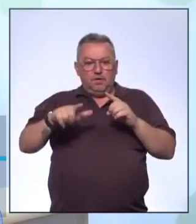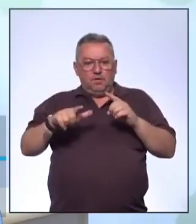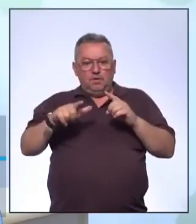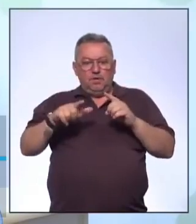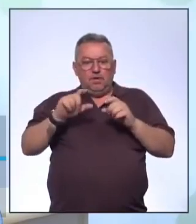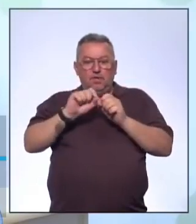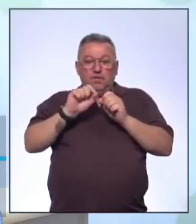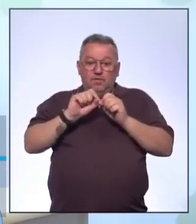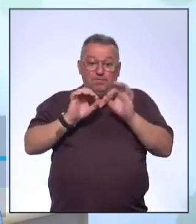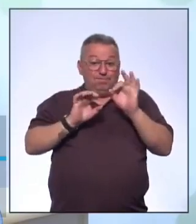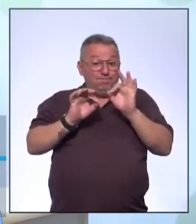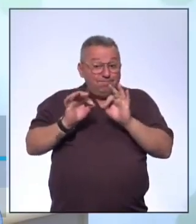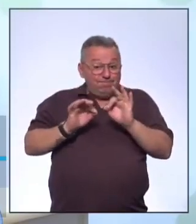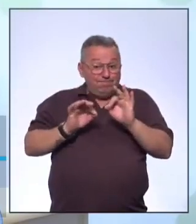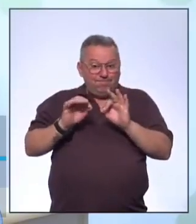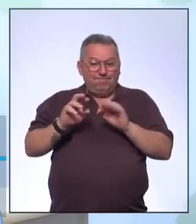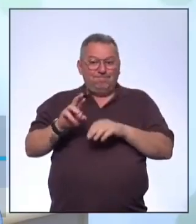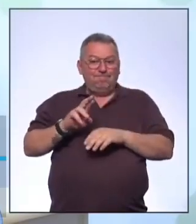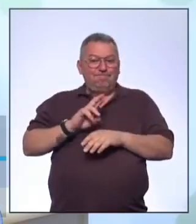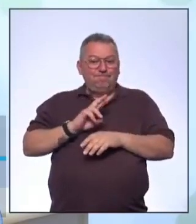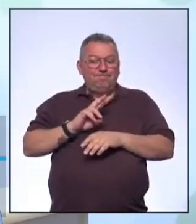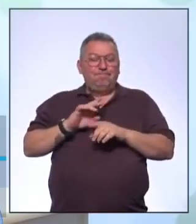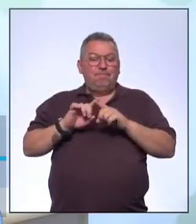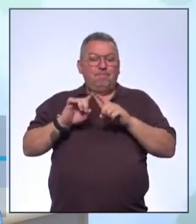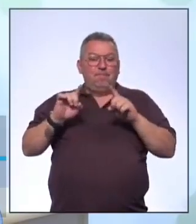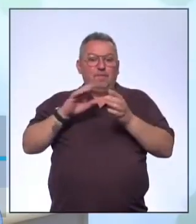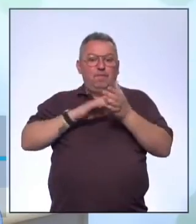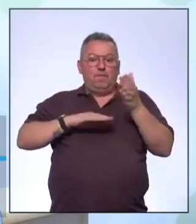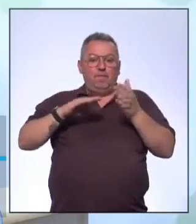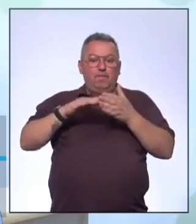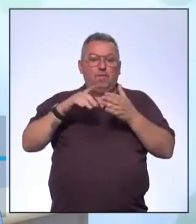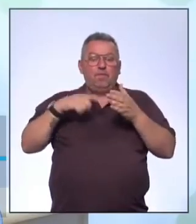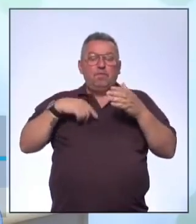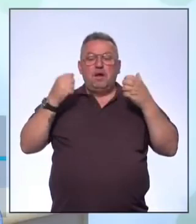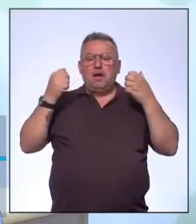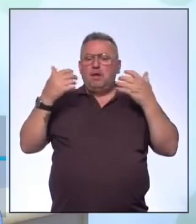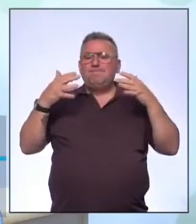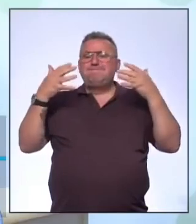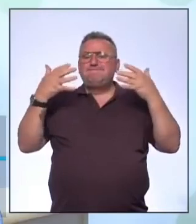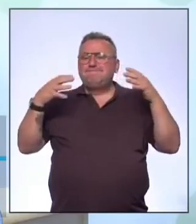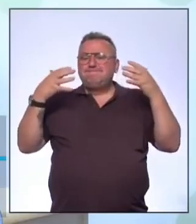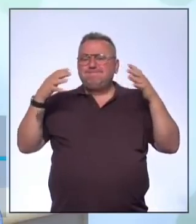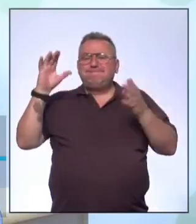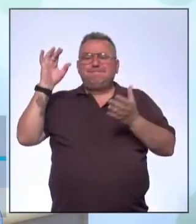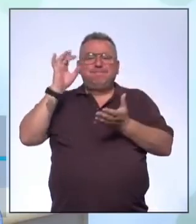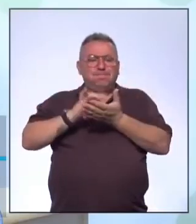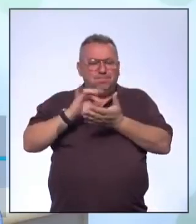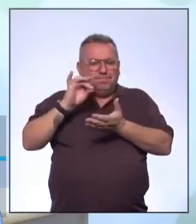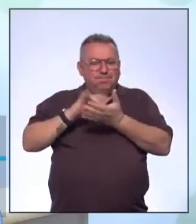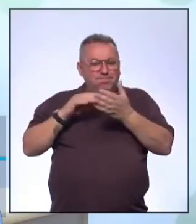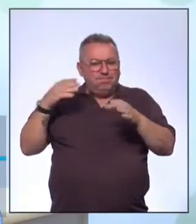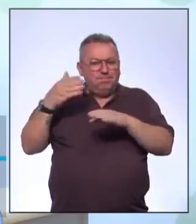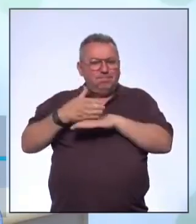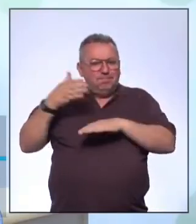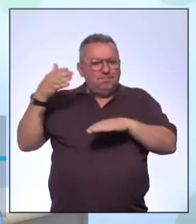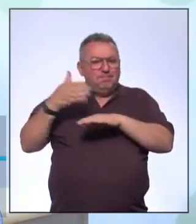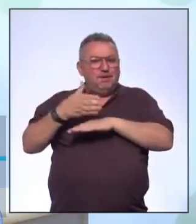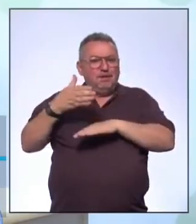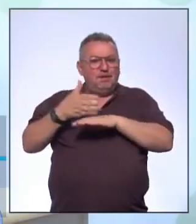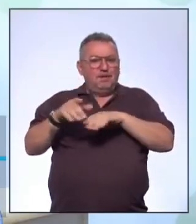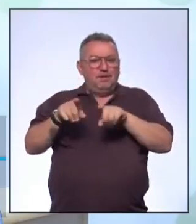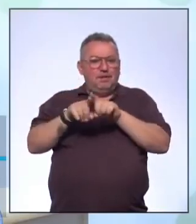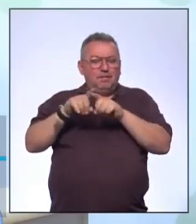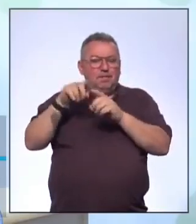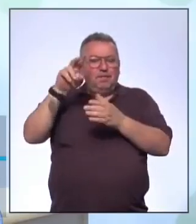vamos fazer alguns ajustes aí nas respostas, mas todos vocês estão de parabéns pela participação,